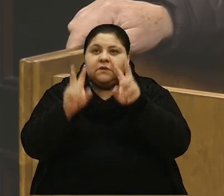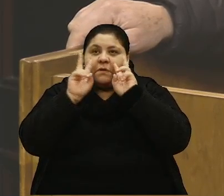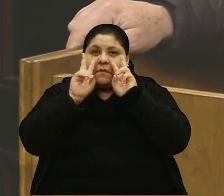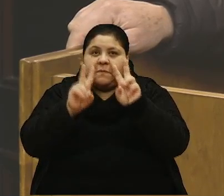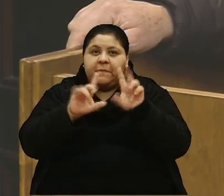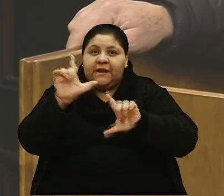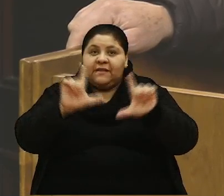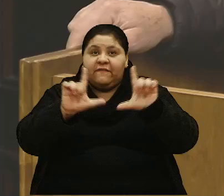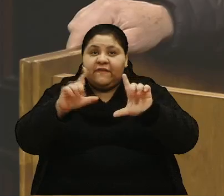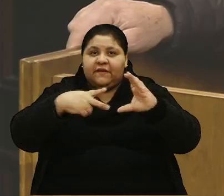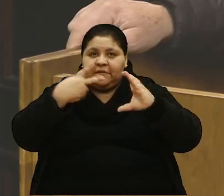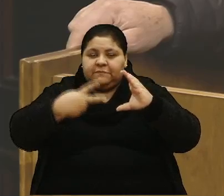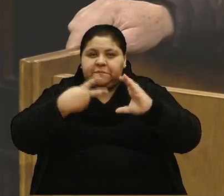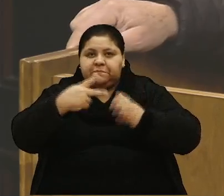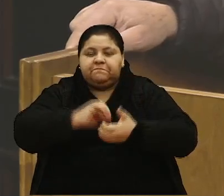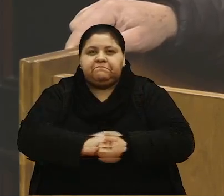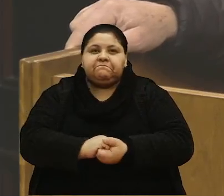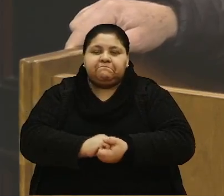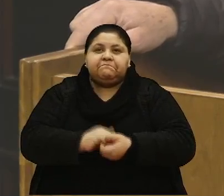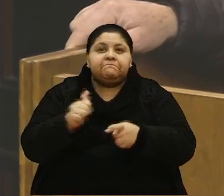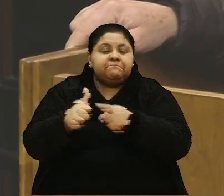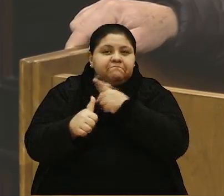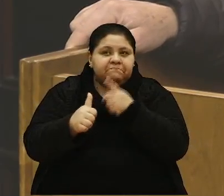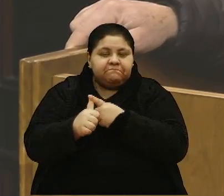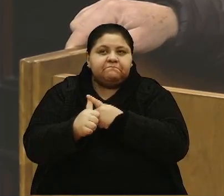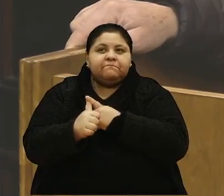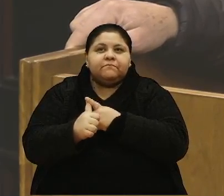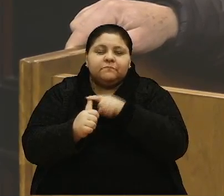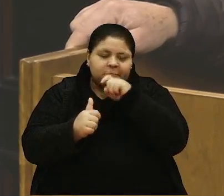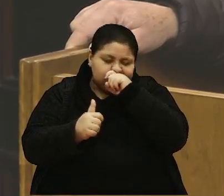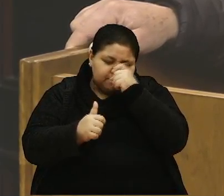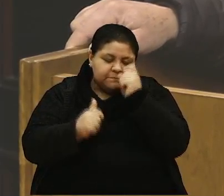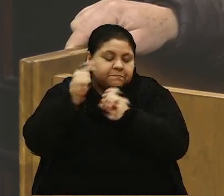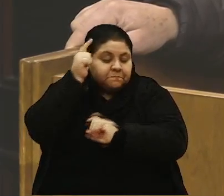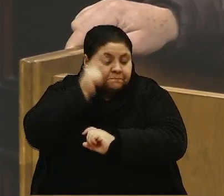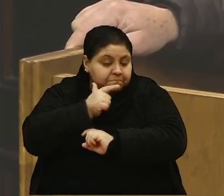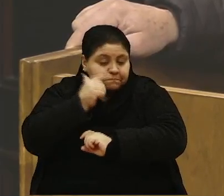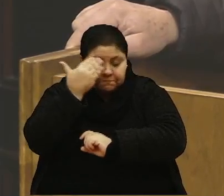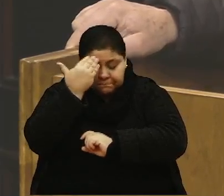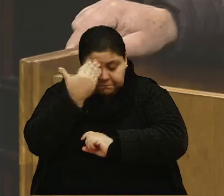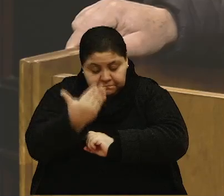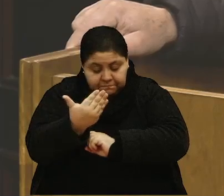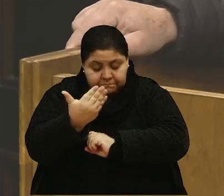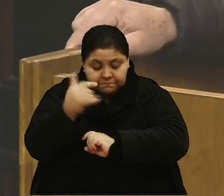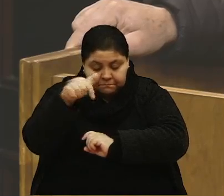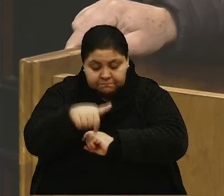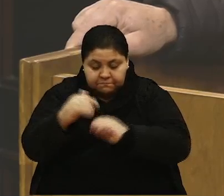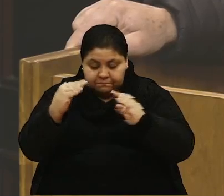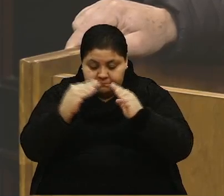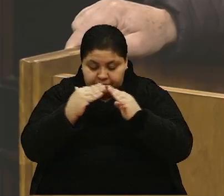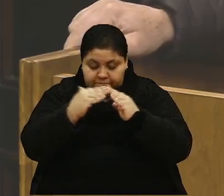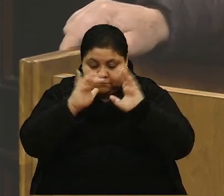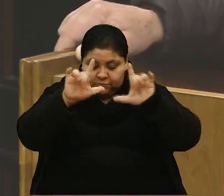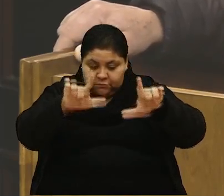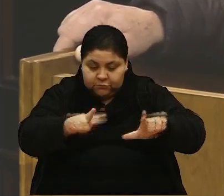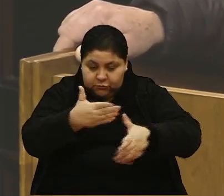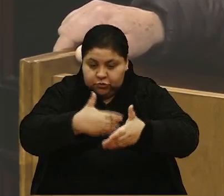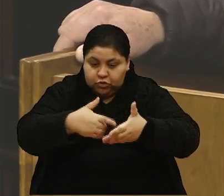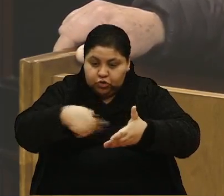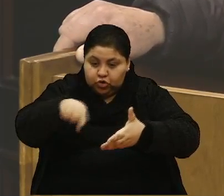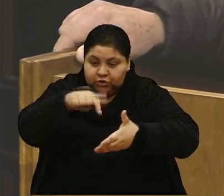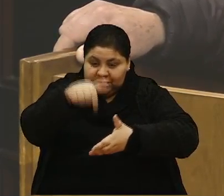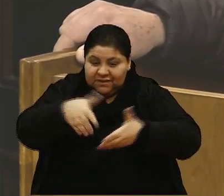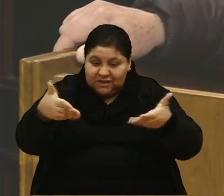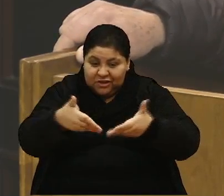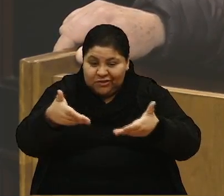TV Câmara. Primeiramente, Lucas, queria agradecer a esta casa o espaço de nós estar aqui